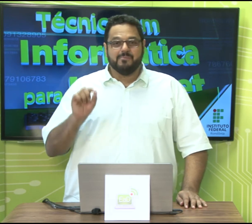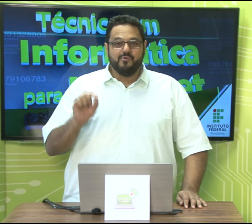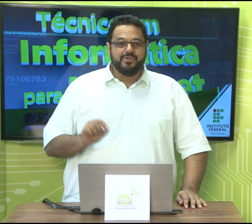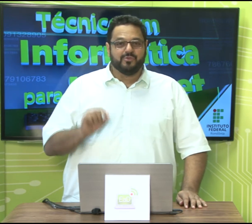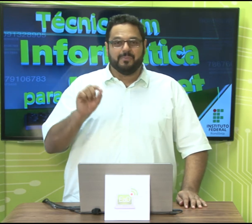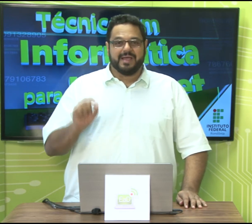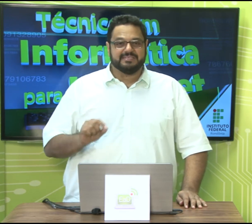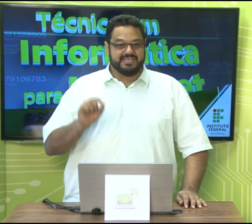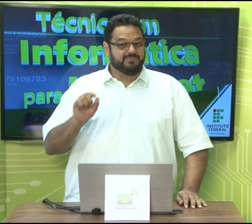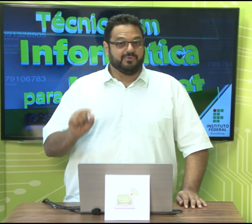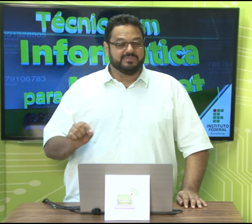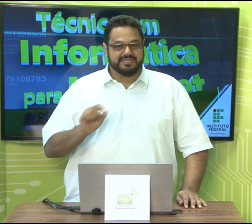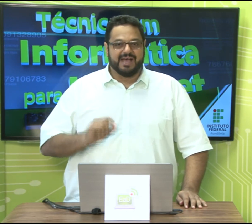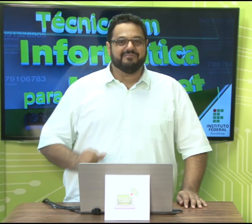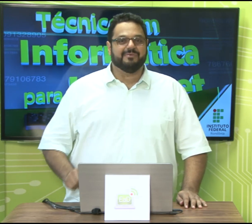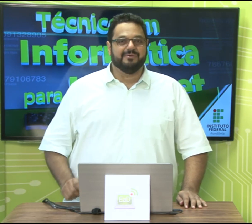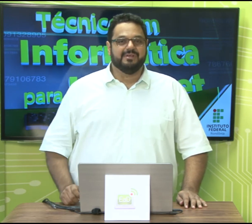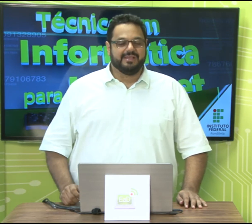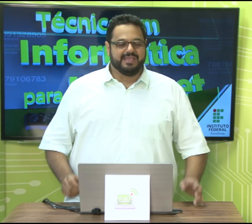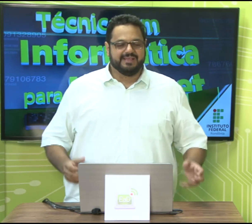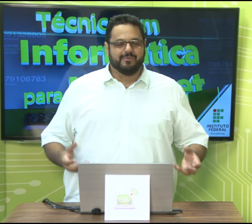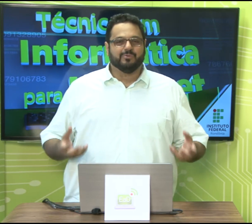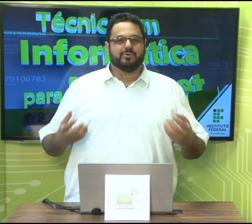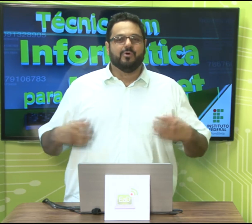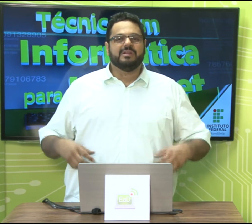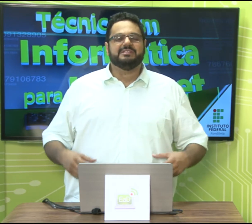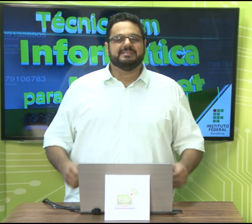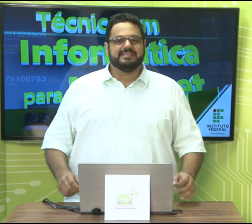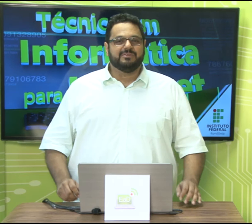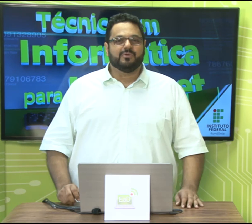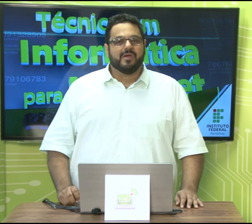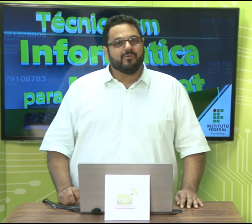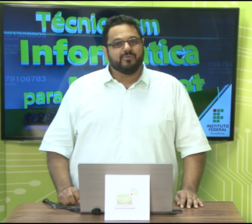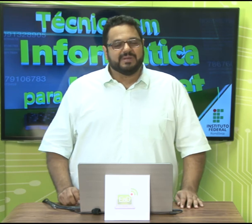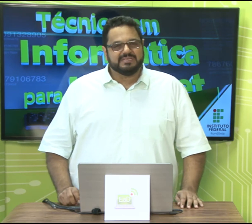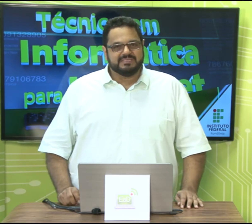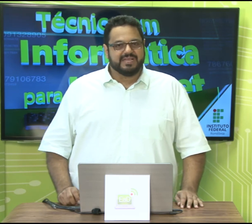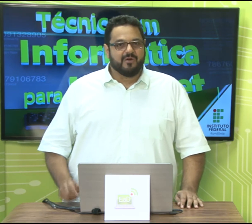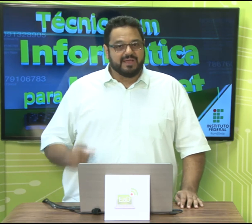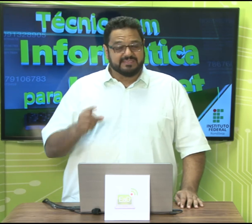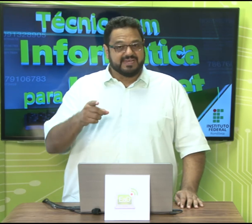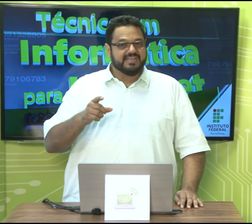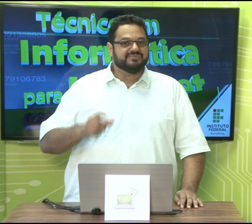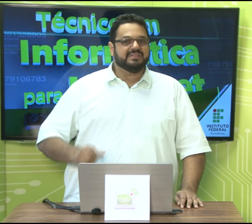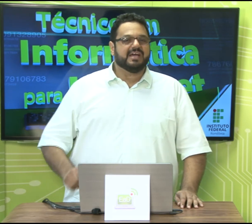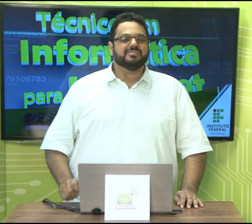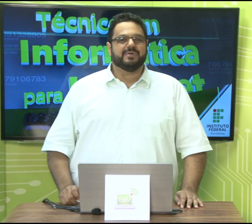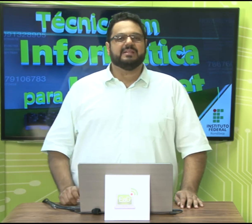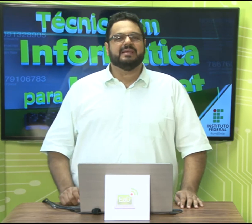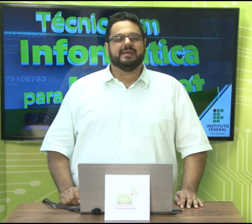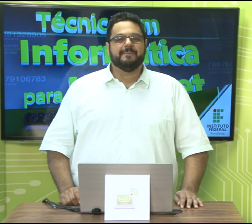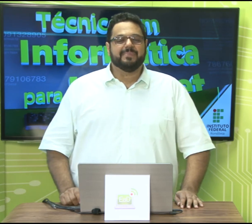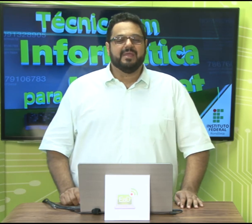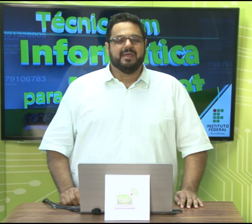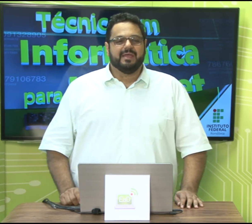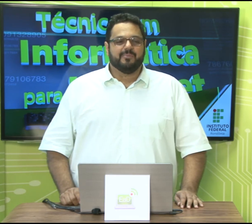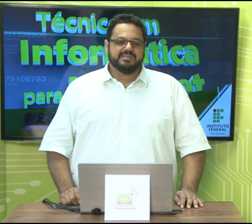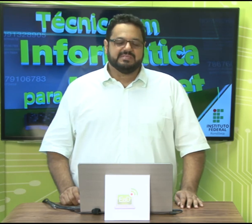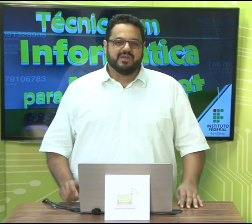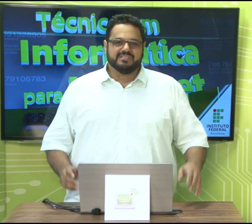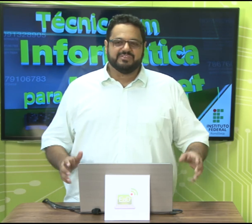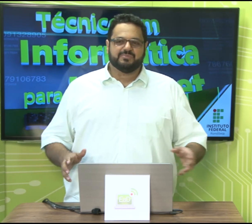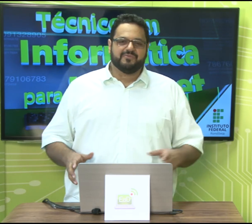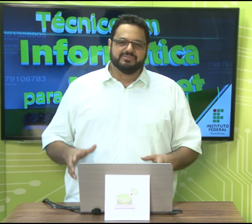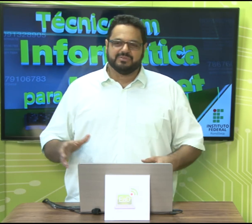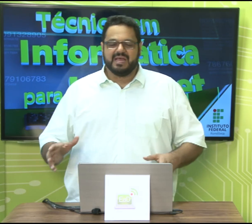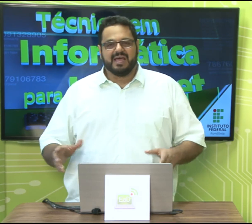ser muito mais responsável e controle de si do que o aluno presencial. Essa é a grande vantagem do EAD, né? O